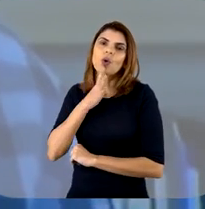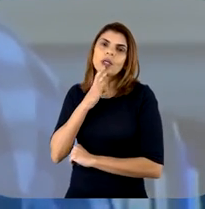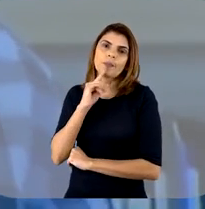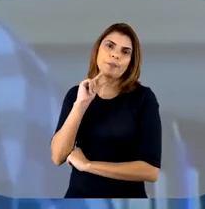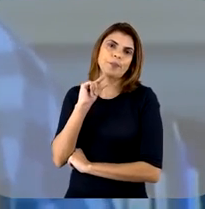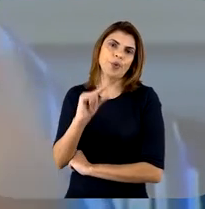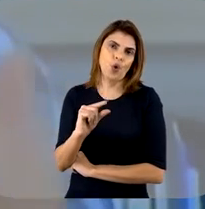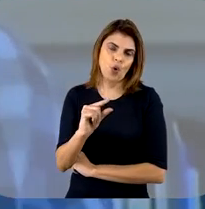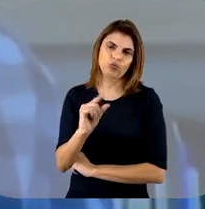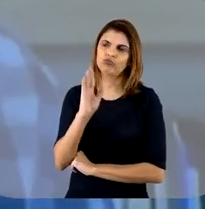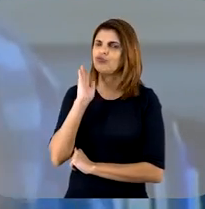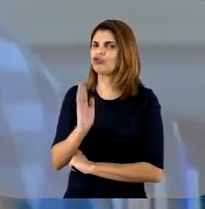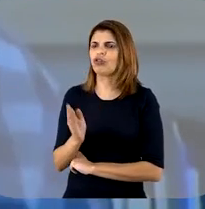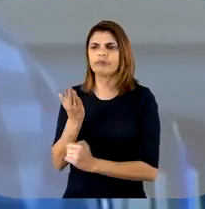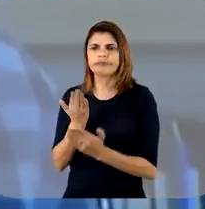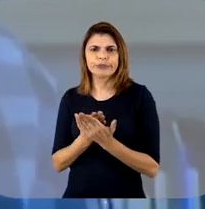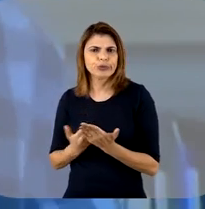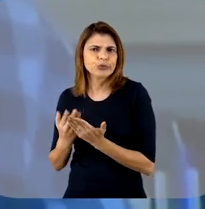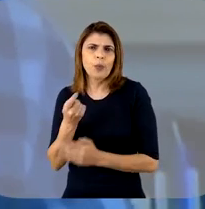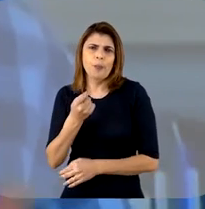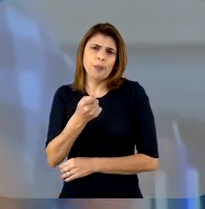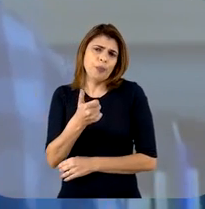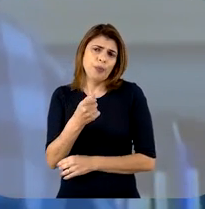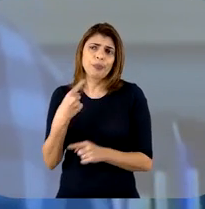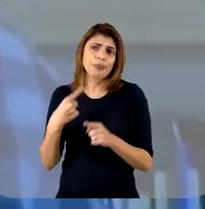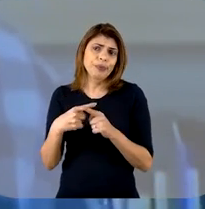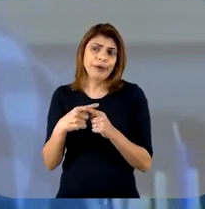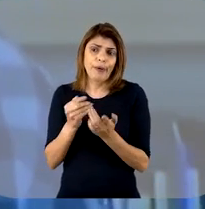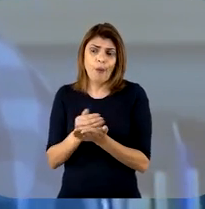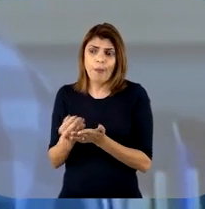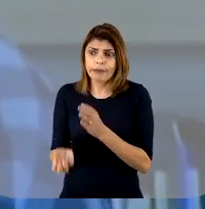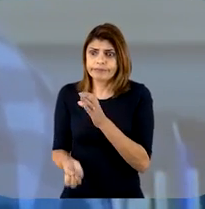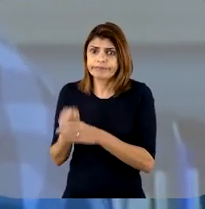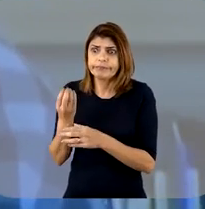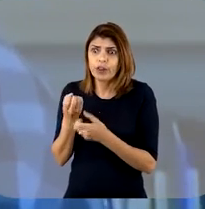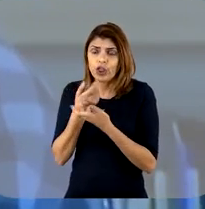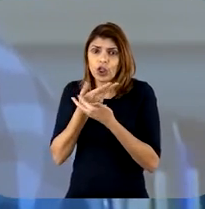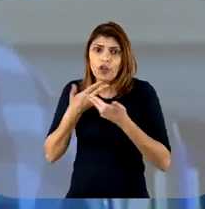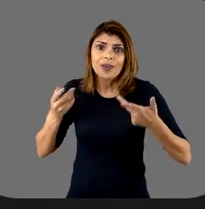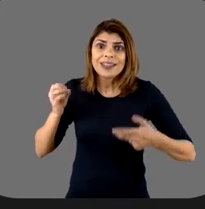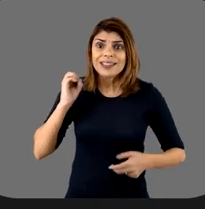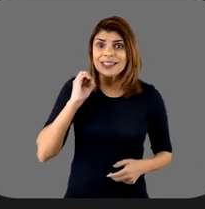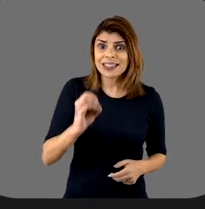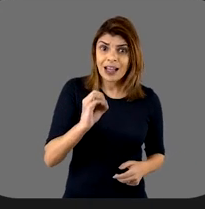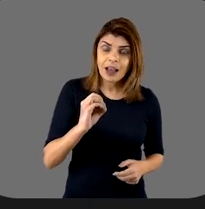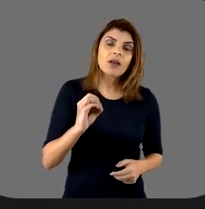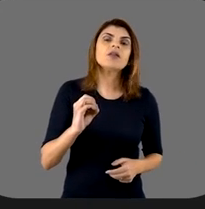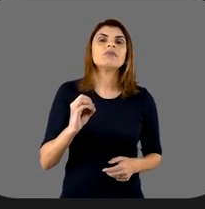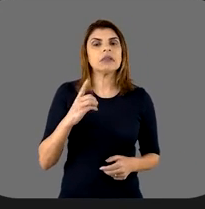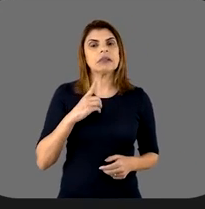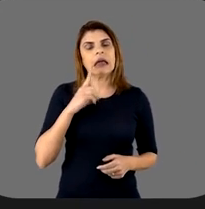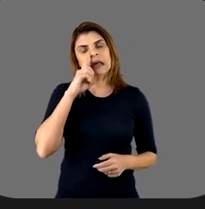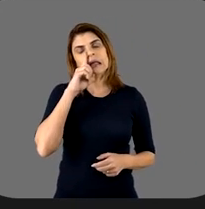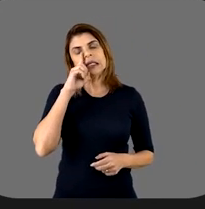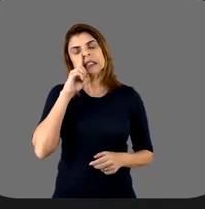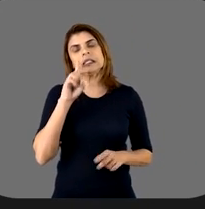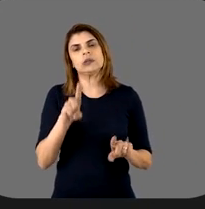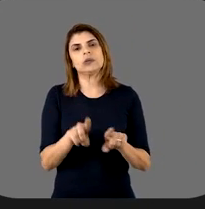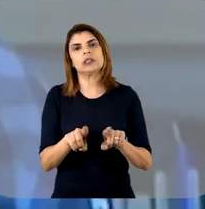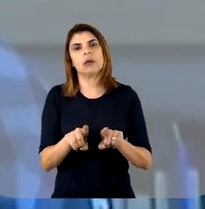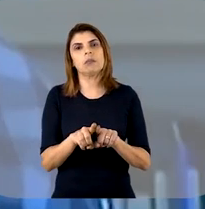que já é pouco estudada, obviamente, porque partiremos do zero nesse sentido, e corremos o risco